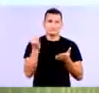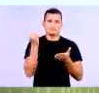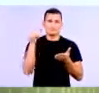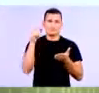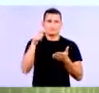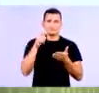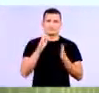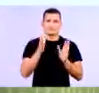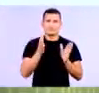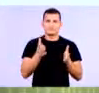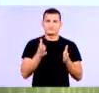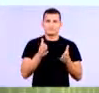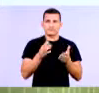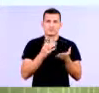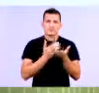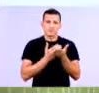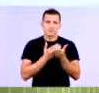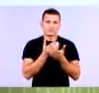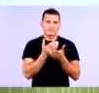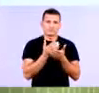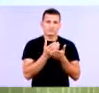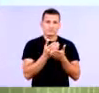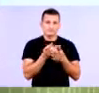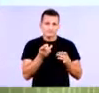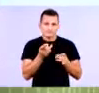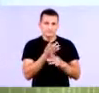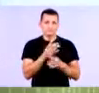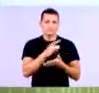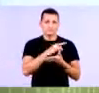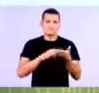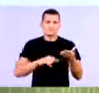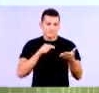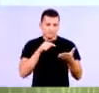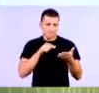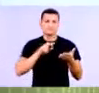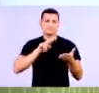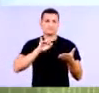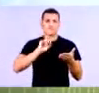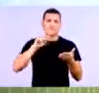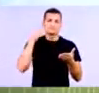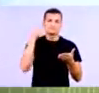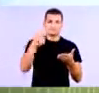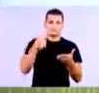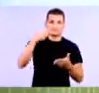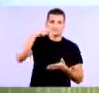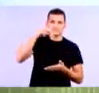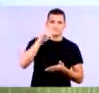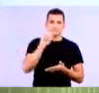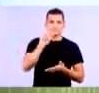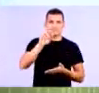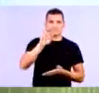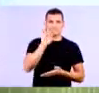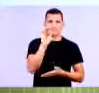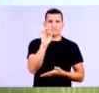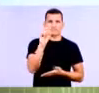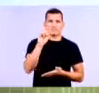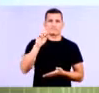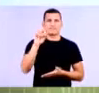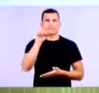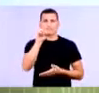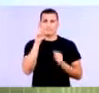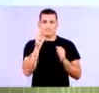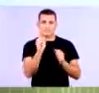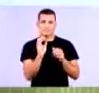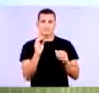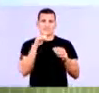você já começar a preparar o documento. É ele que vai depois te nortear para que você possa